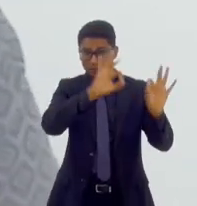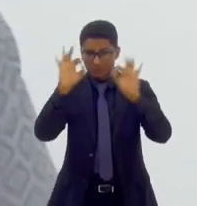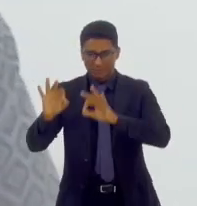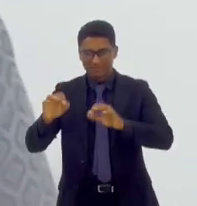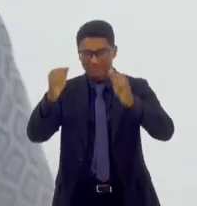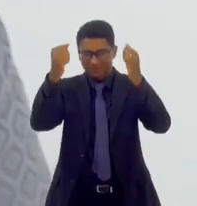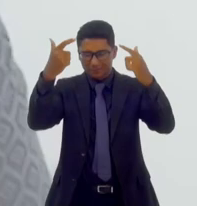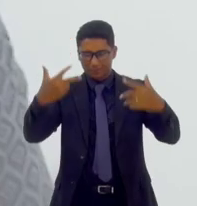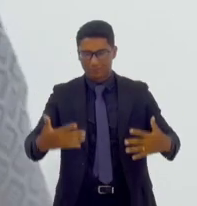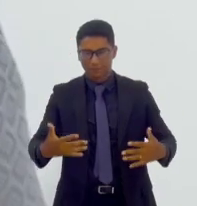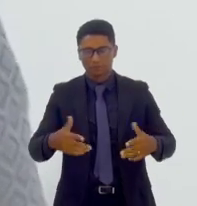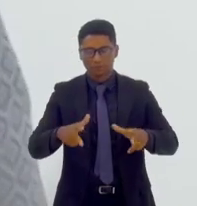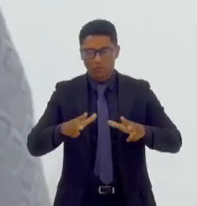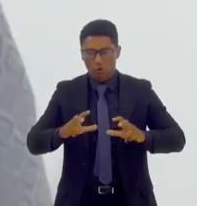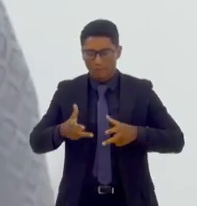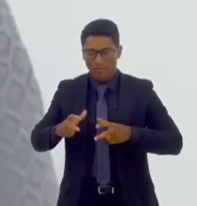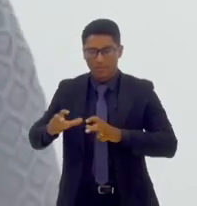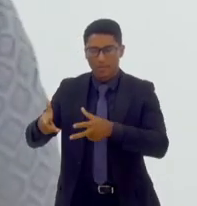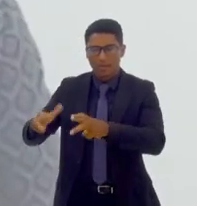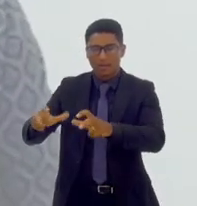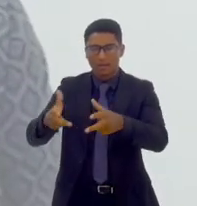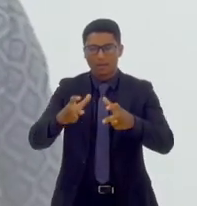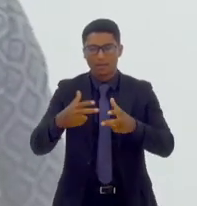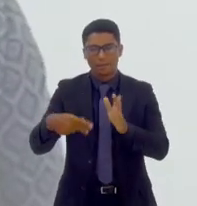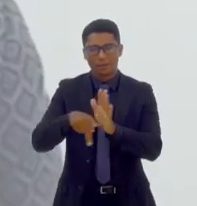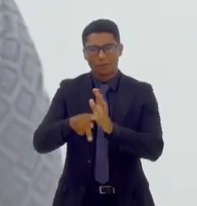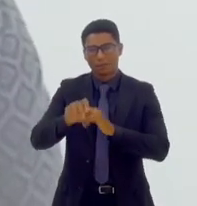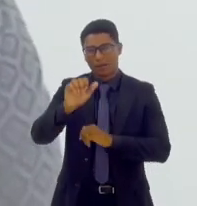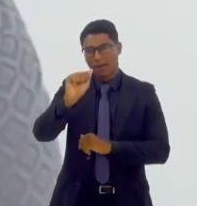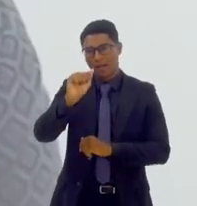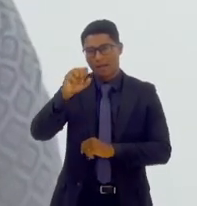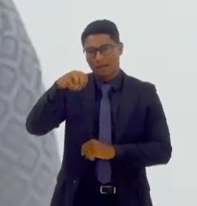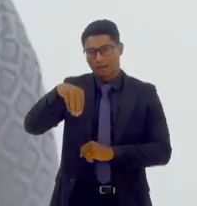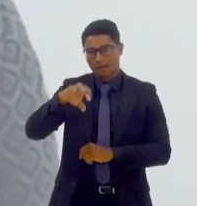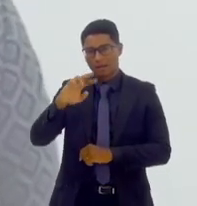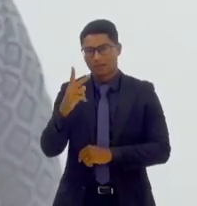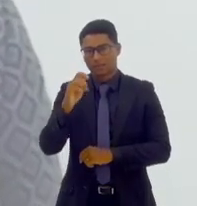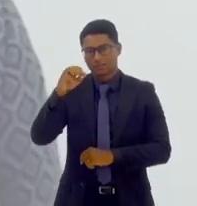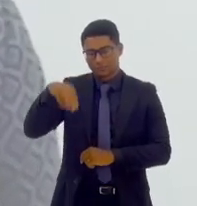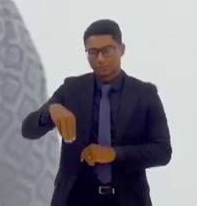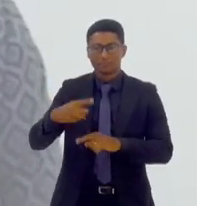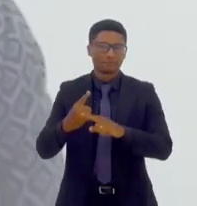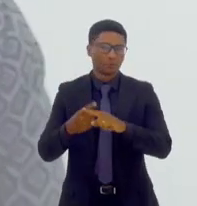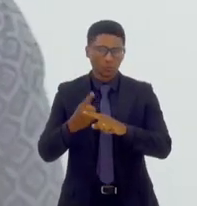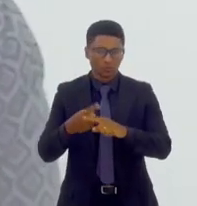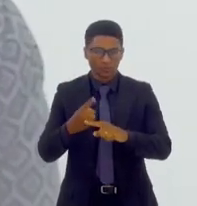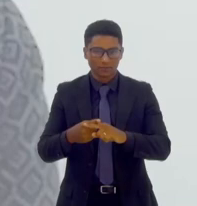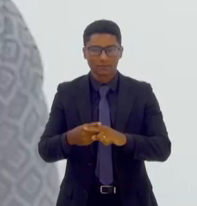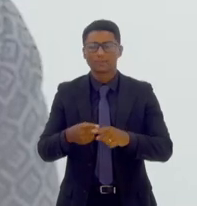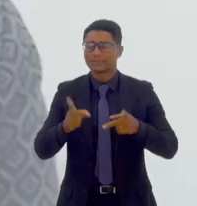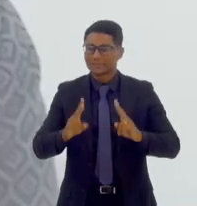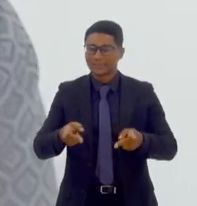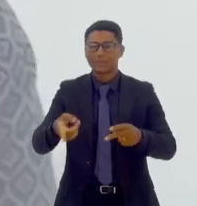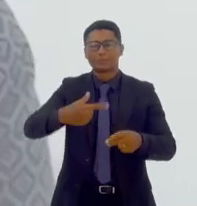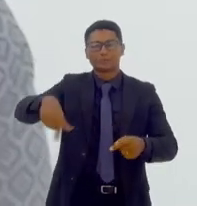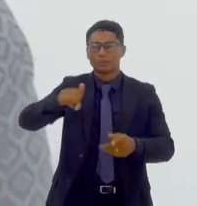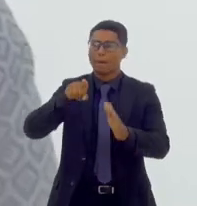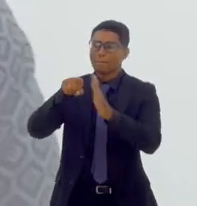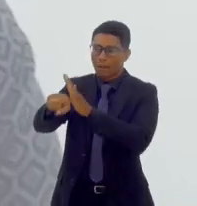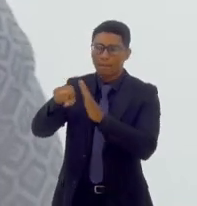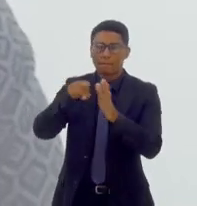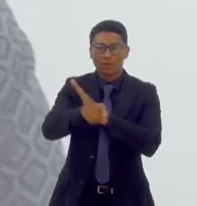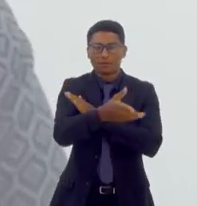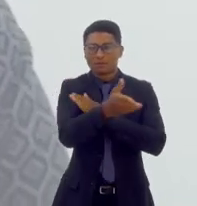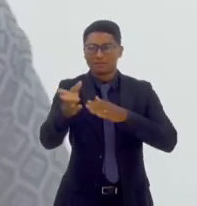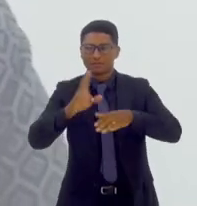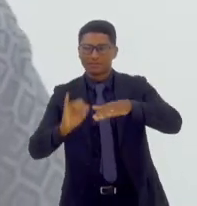quem está assistindo a gente sobre os comitês de atuação da Anshan, justamente porque a gente sempre faz essa pergunta